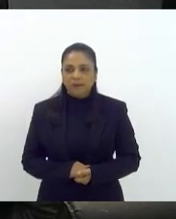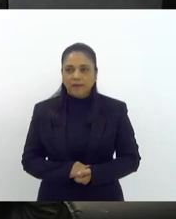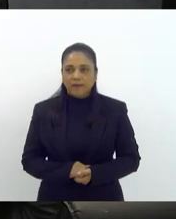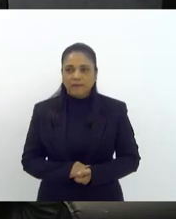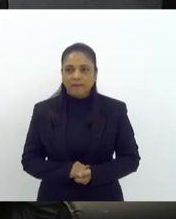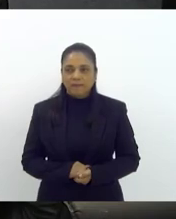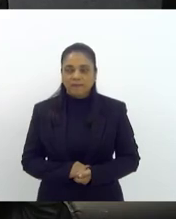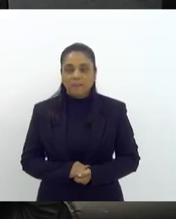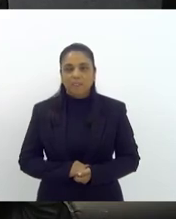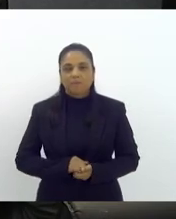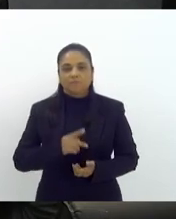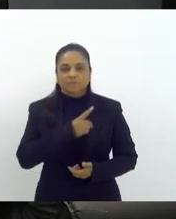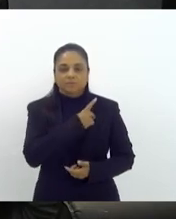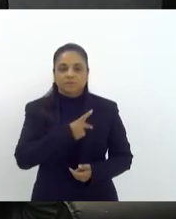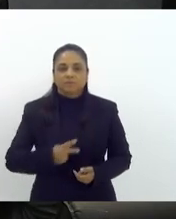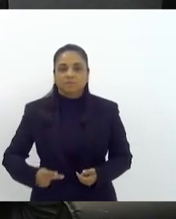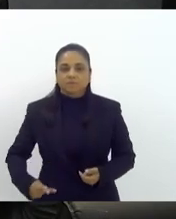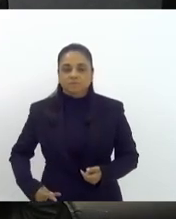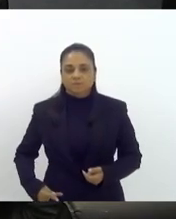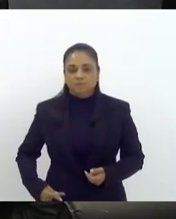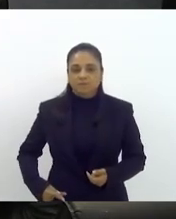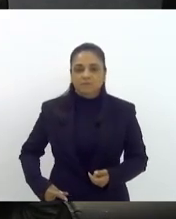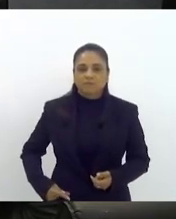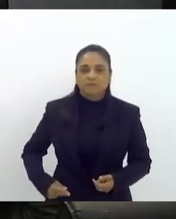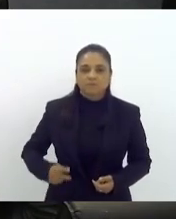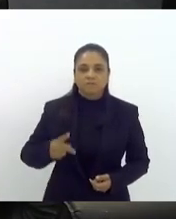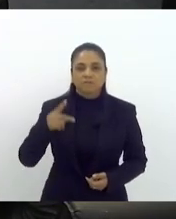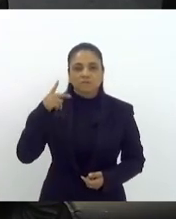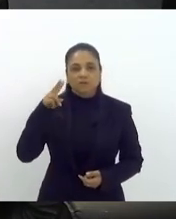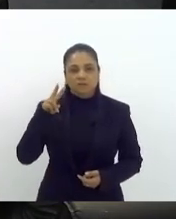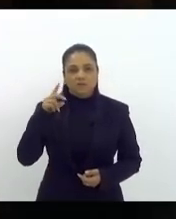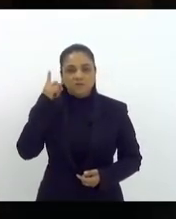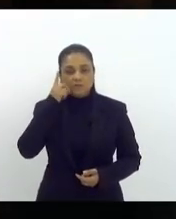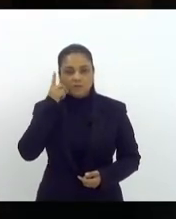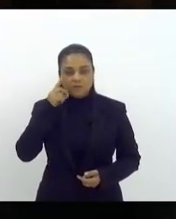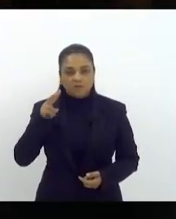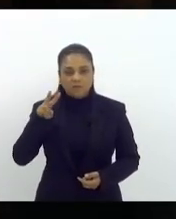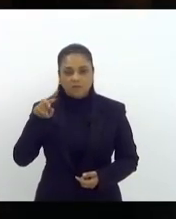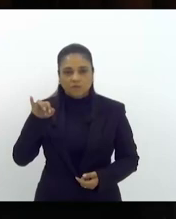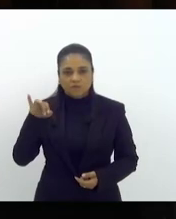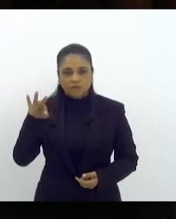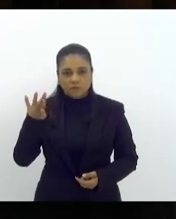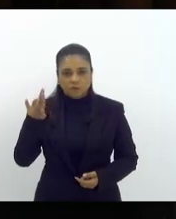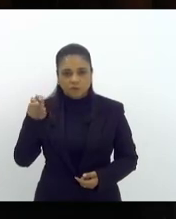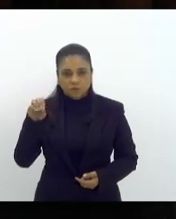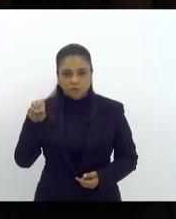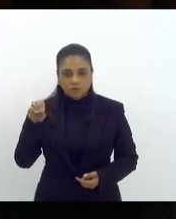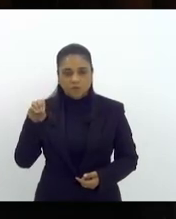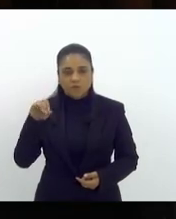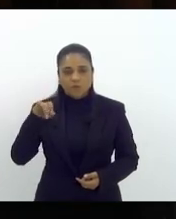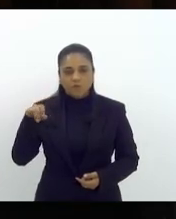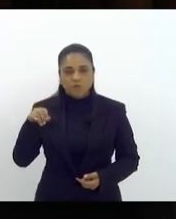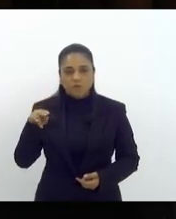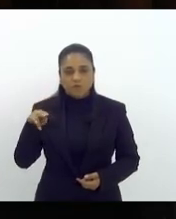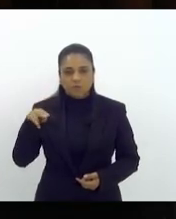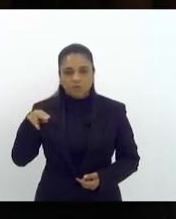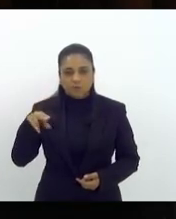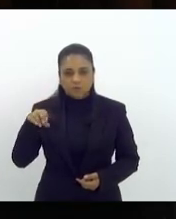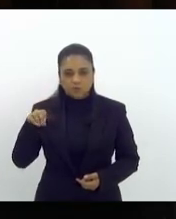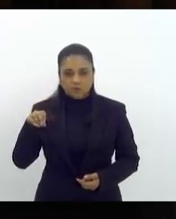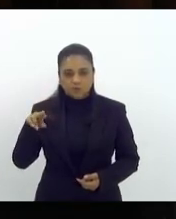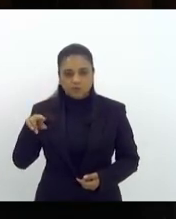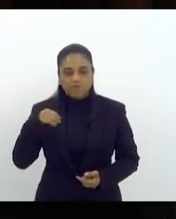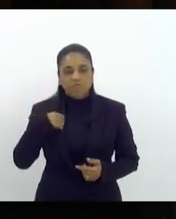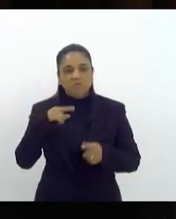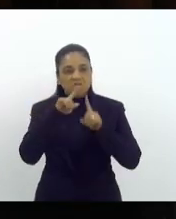seu presidente Deputado Victor Júnior deputados aqui presente queria